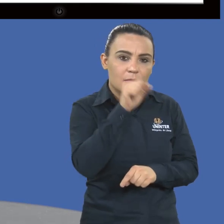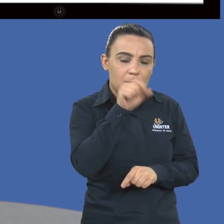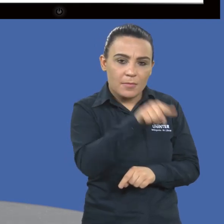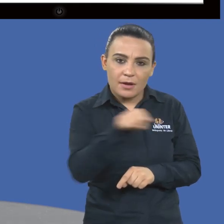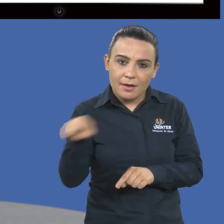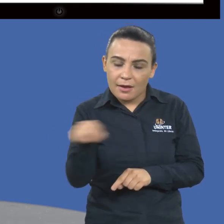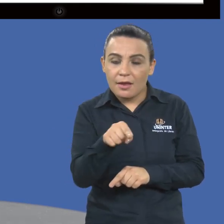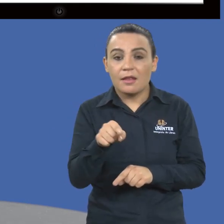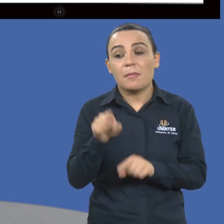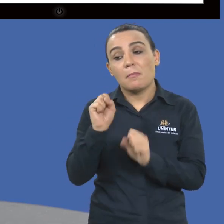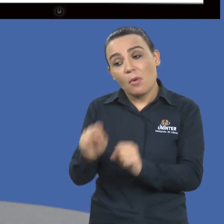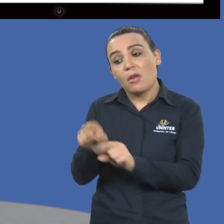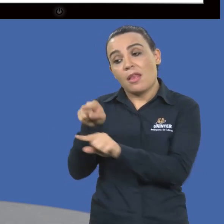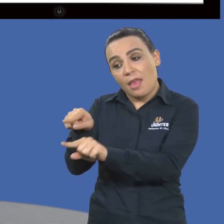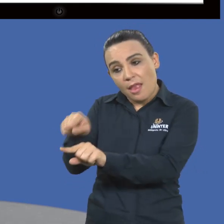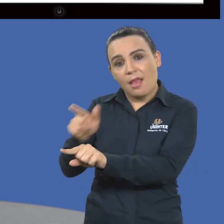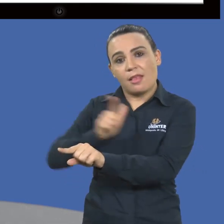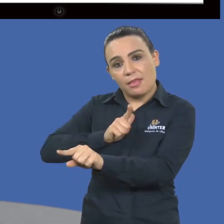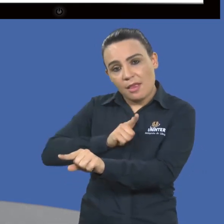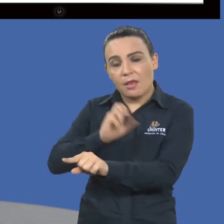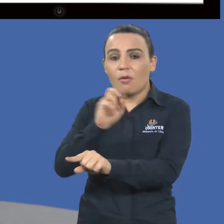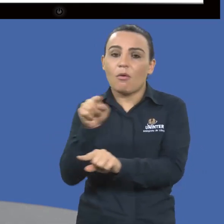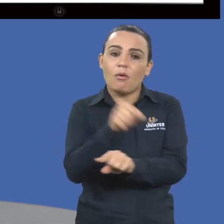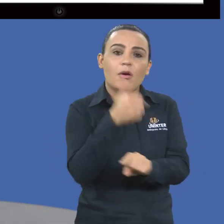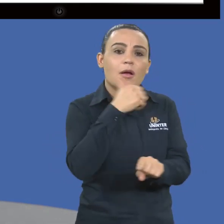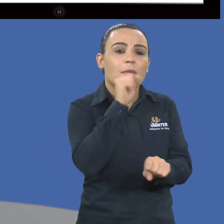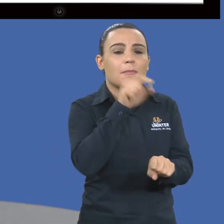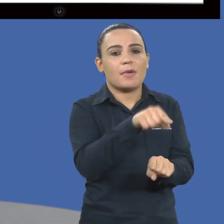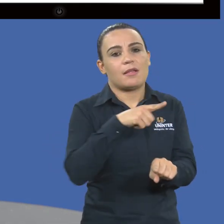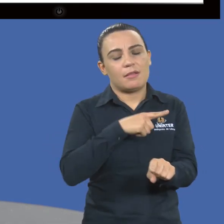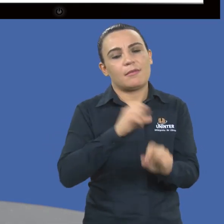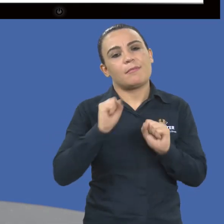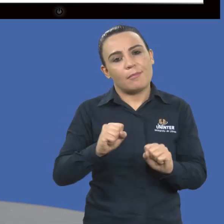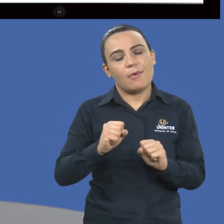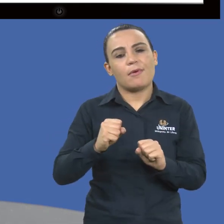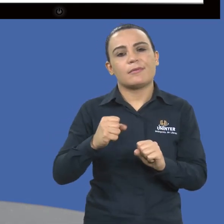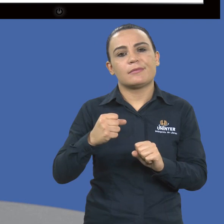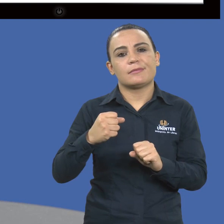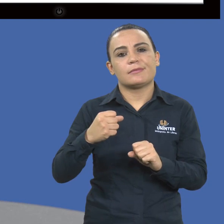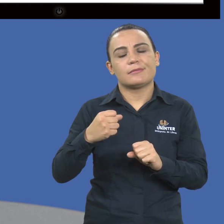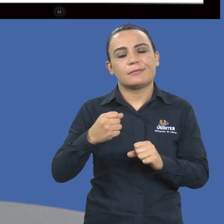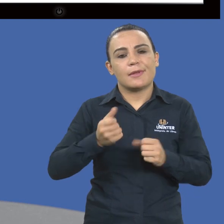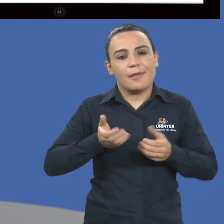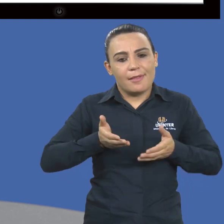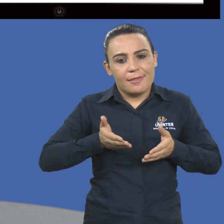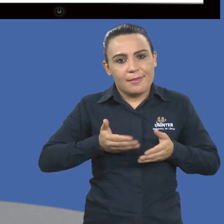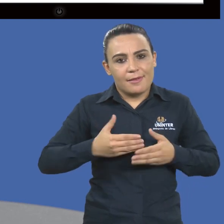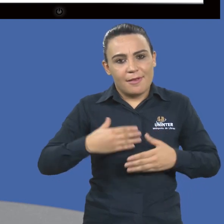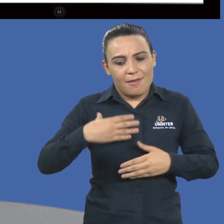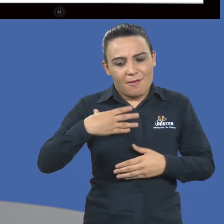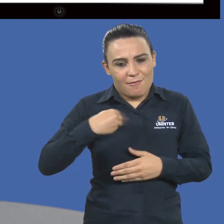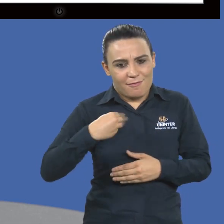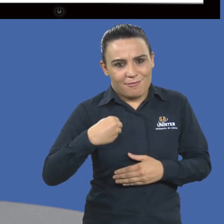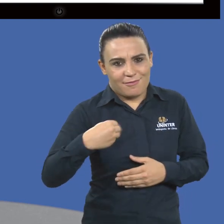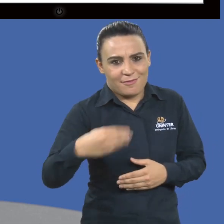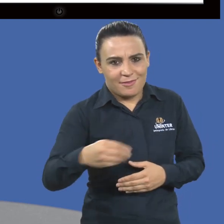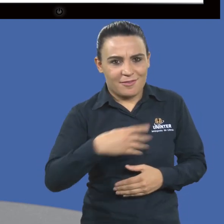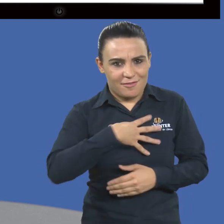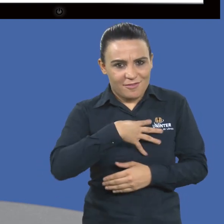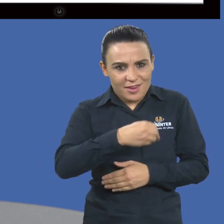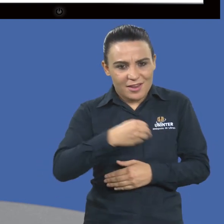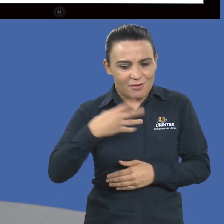a translocação equilibrada e que daí pode passar para os filhos. Veja